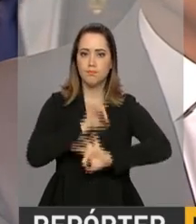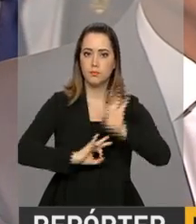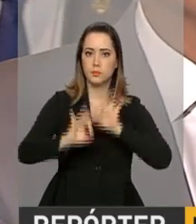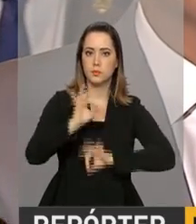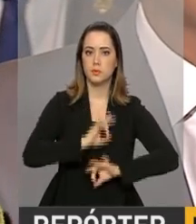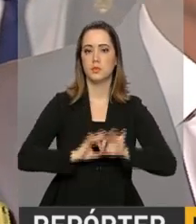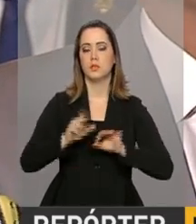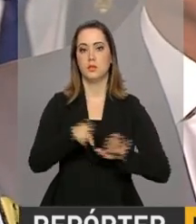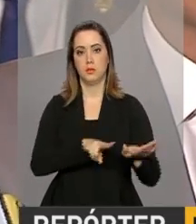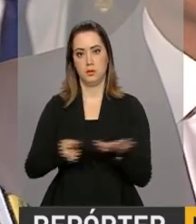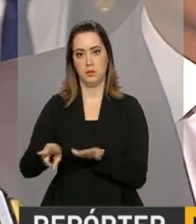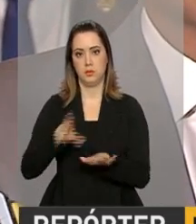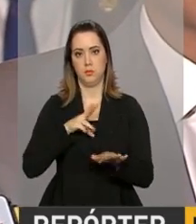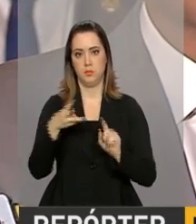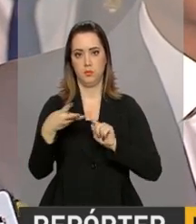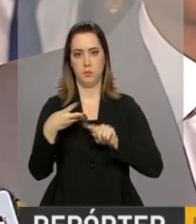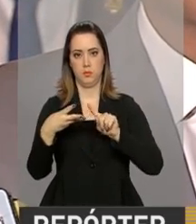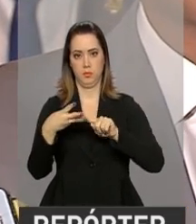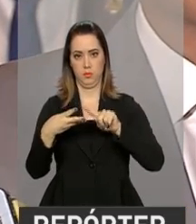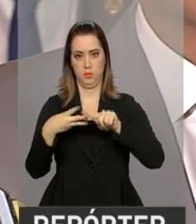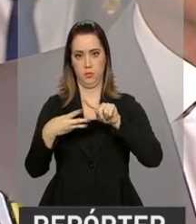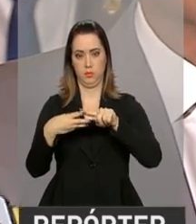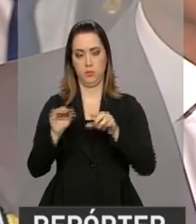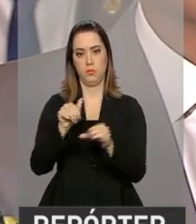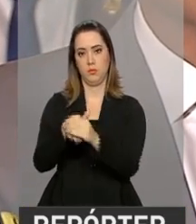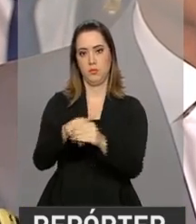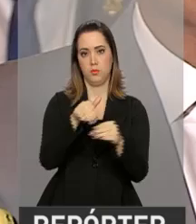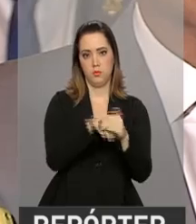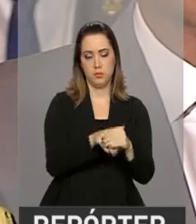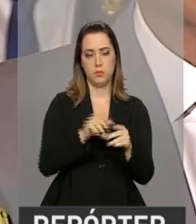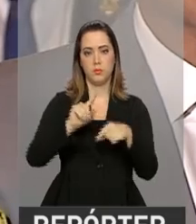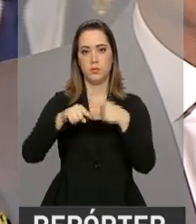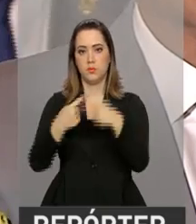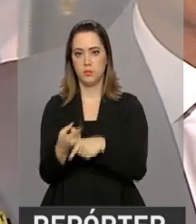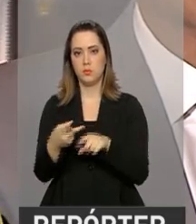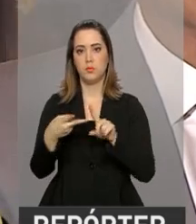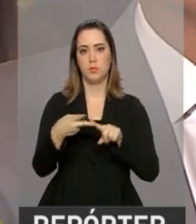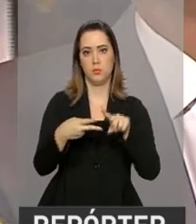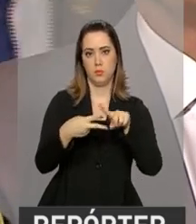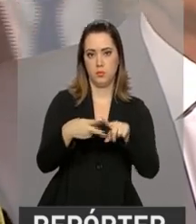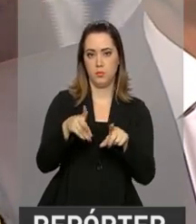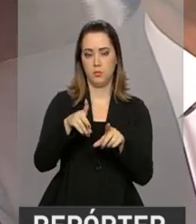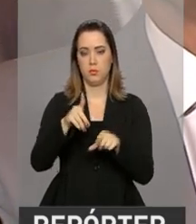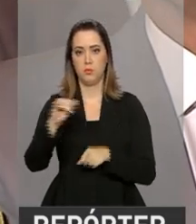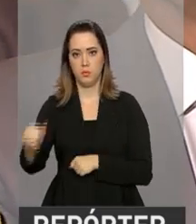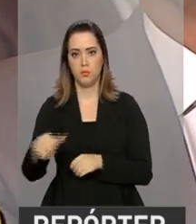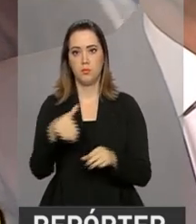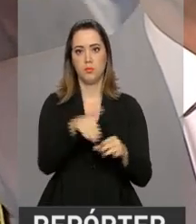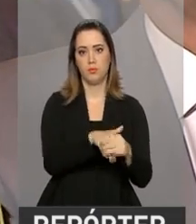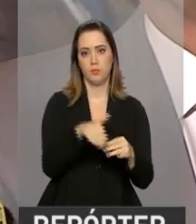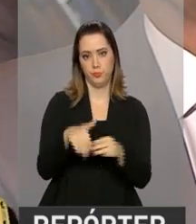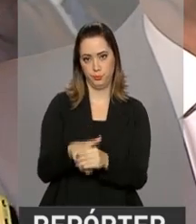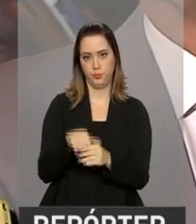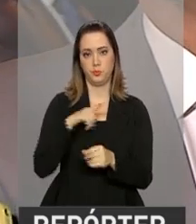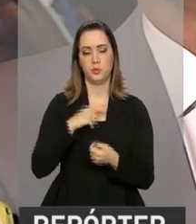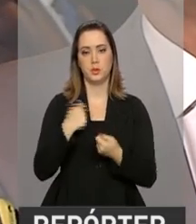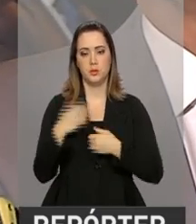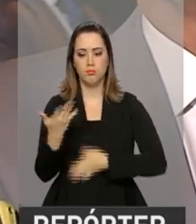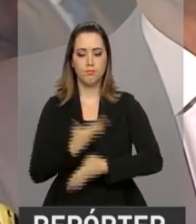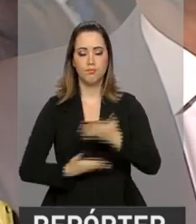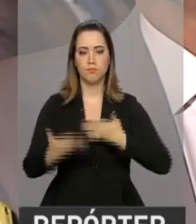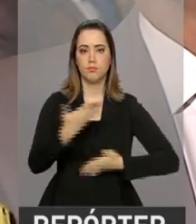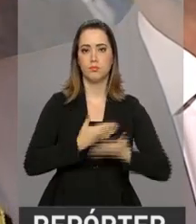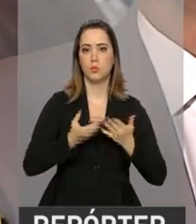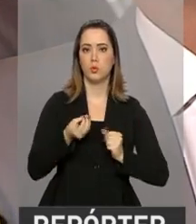quando chegar mais perto da eleição talvez dois dias o importante é que a gente possa produzir ter uma pauta consensuada entre governo oposição entre